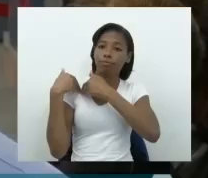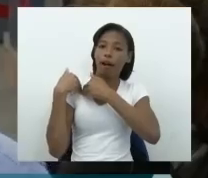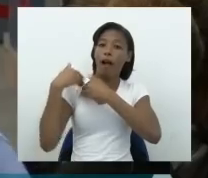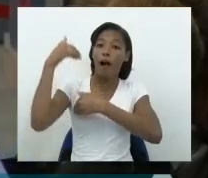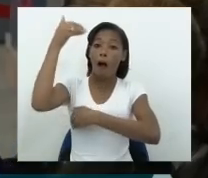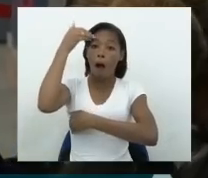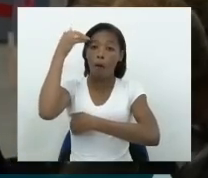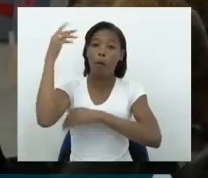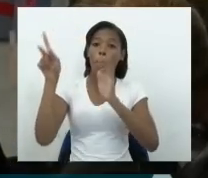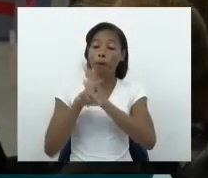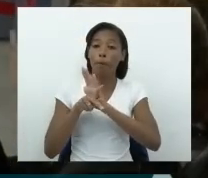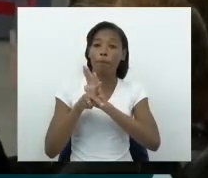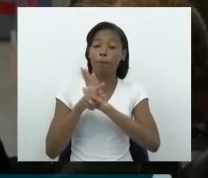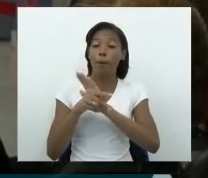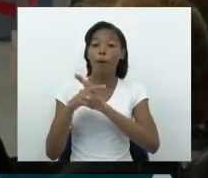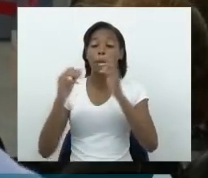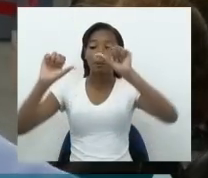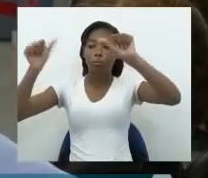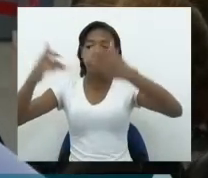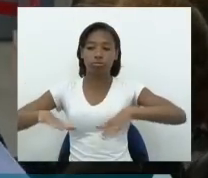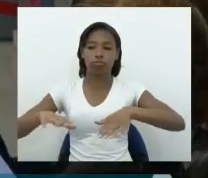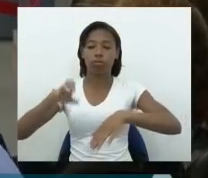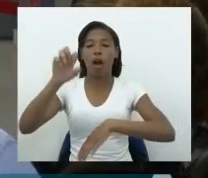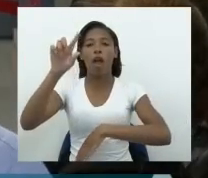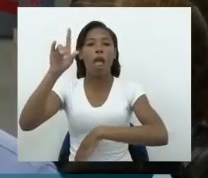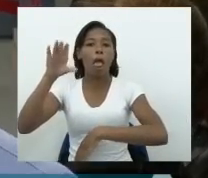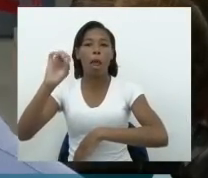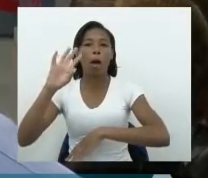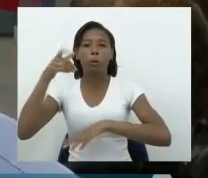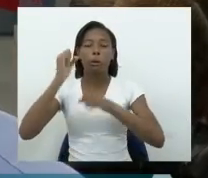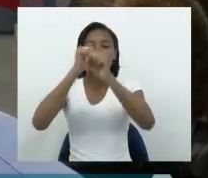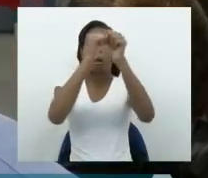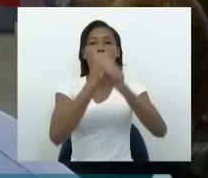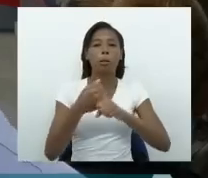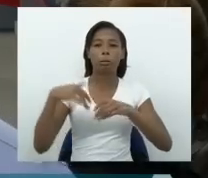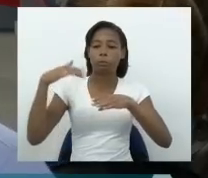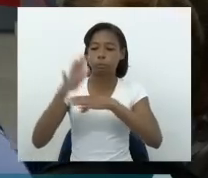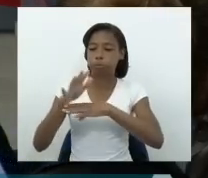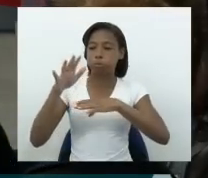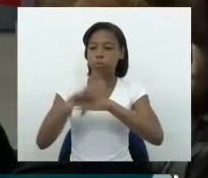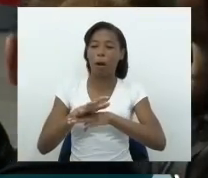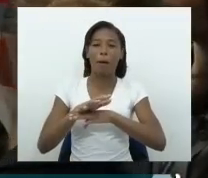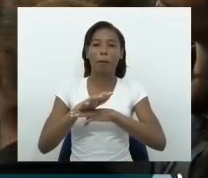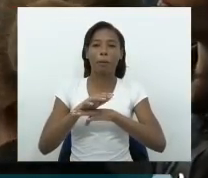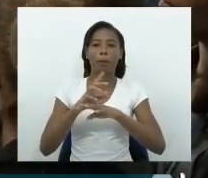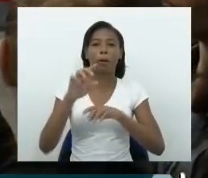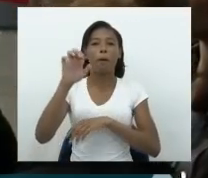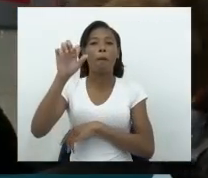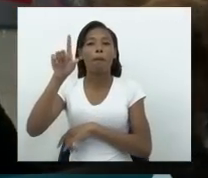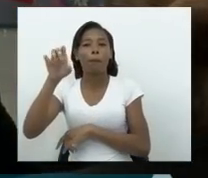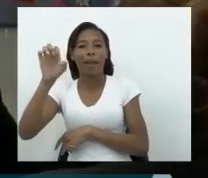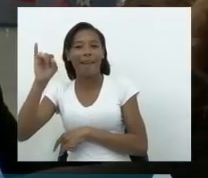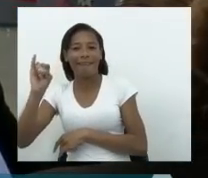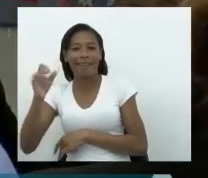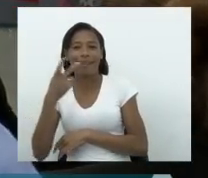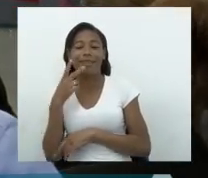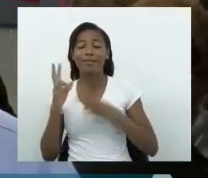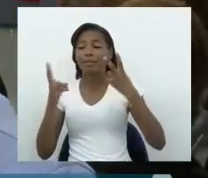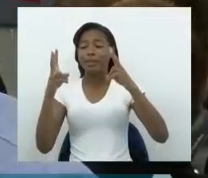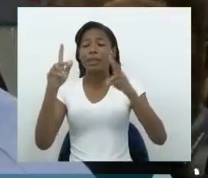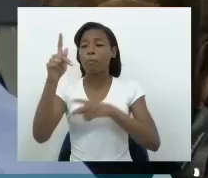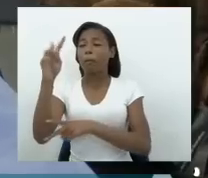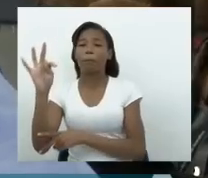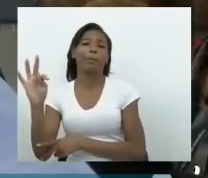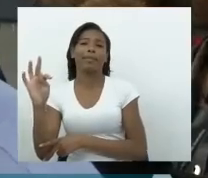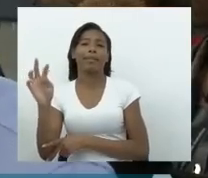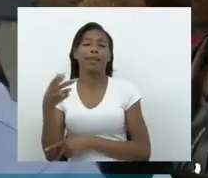município. O Eloy teve uma administração que está aí as obras, todas as obras incompetentes. O Eli, continuação do PT. Eles